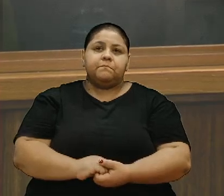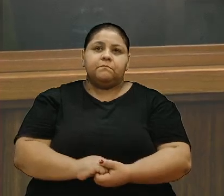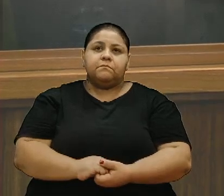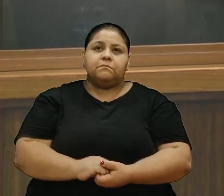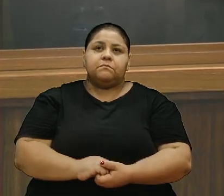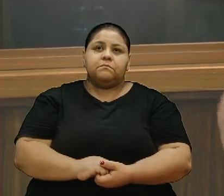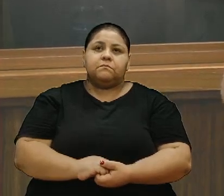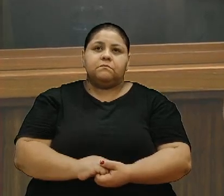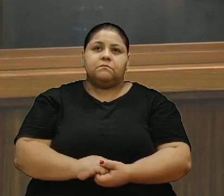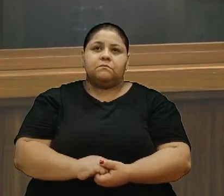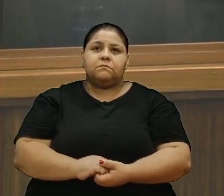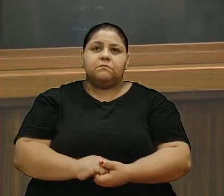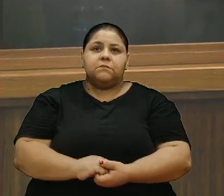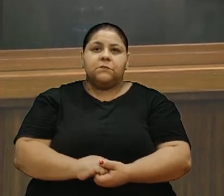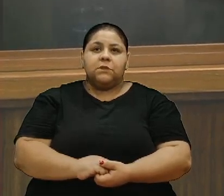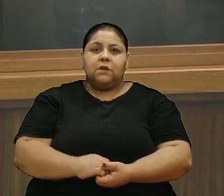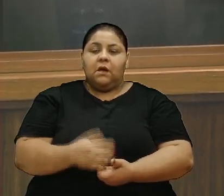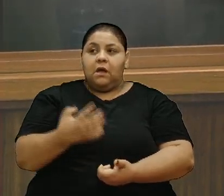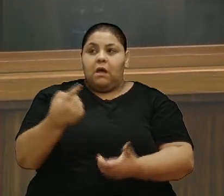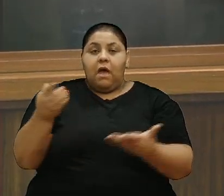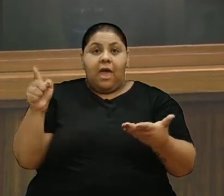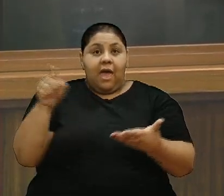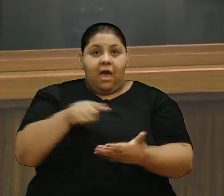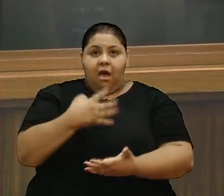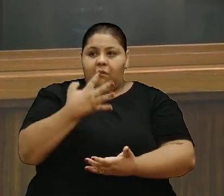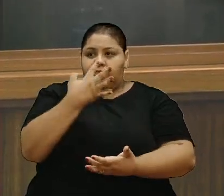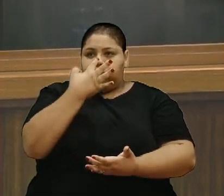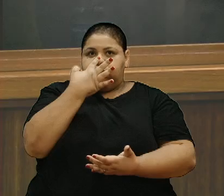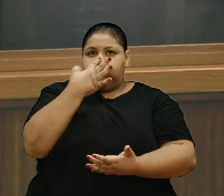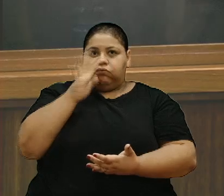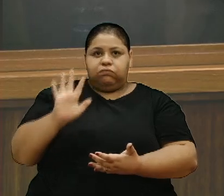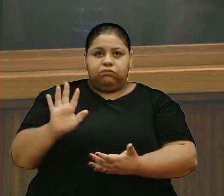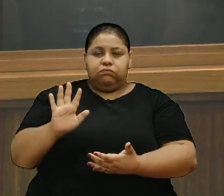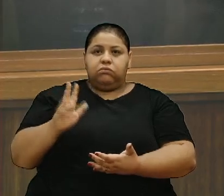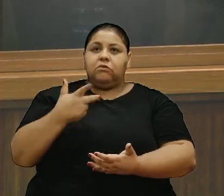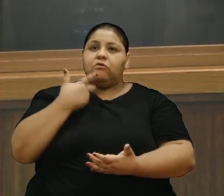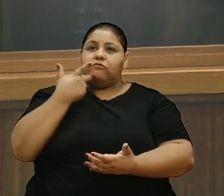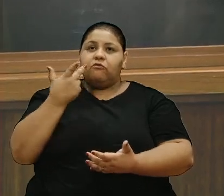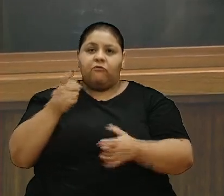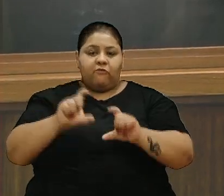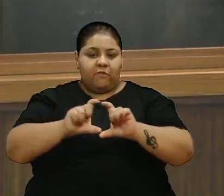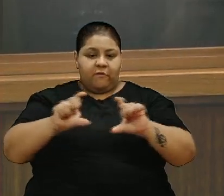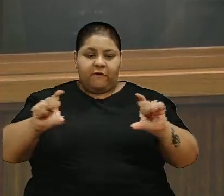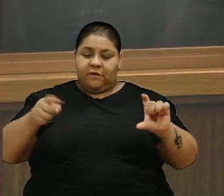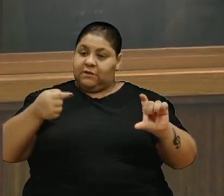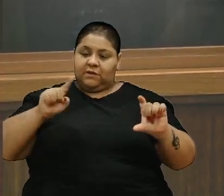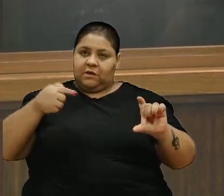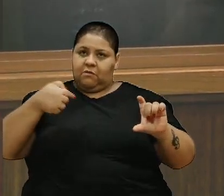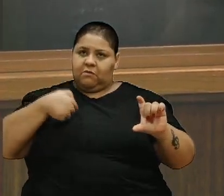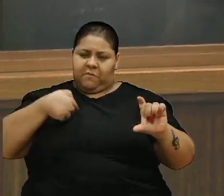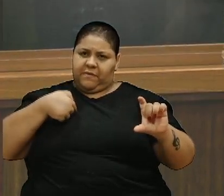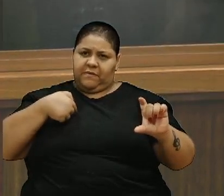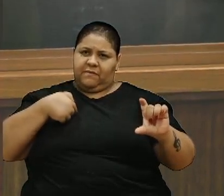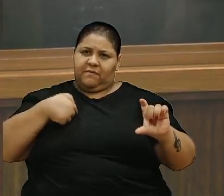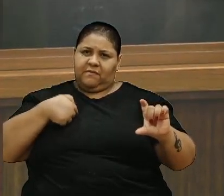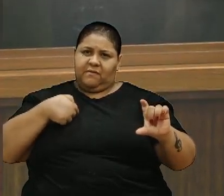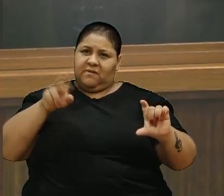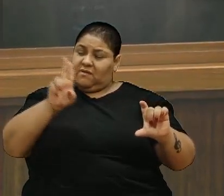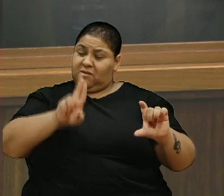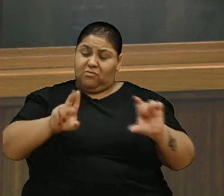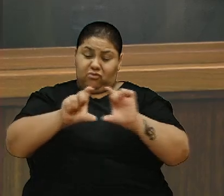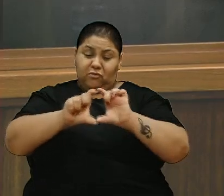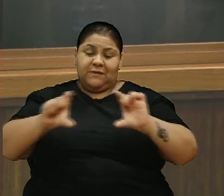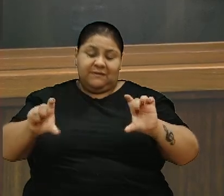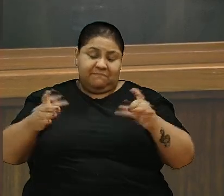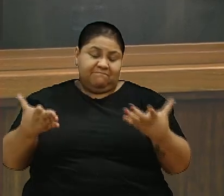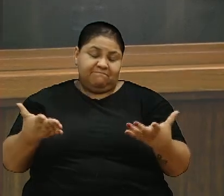É impressionante. Eu vou usar uma expressão que não é minha, porque, inclusive, eu nem uso muito essa